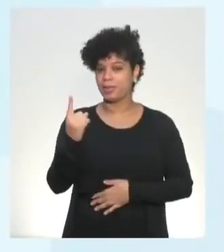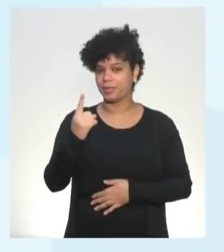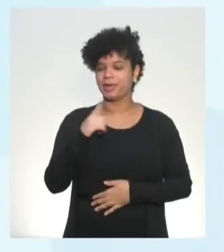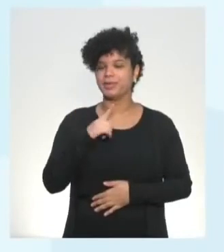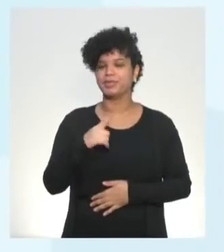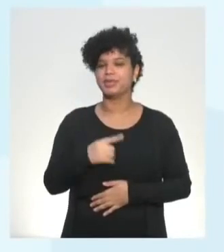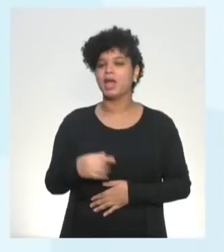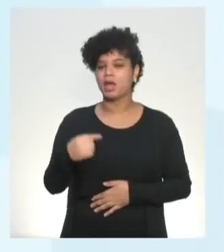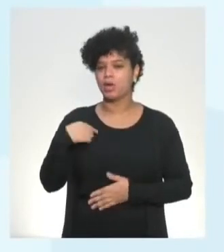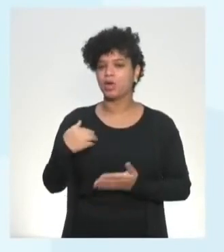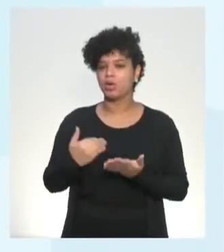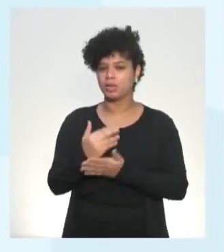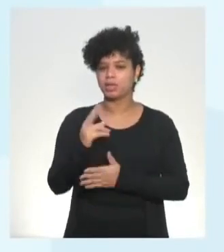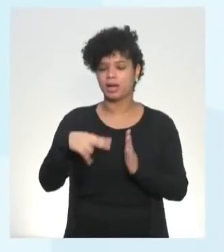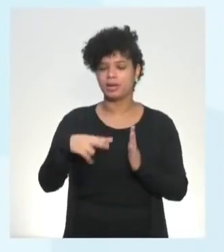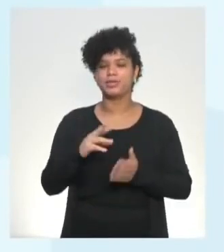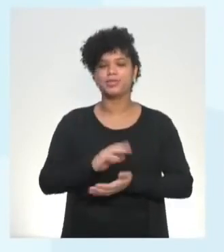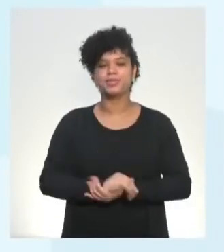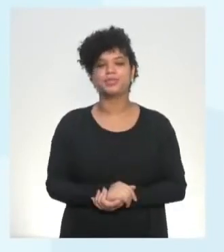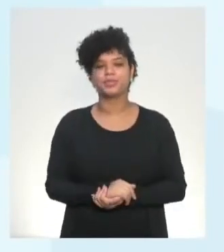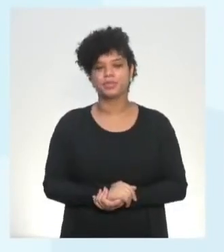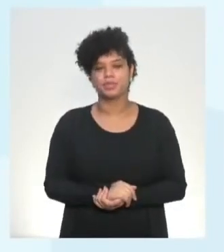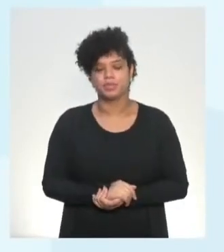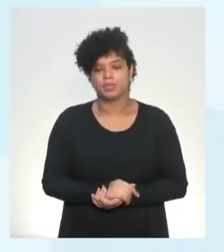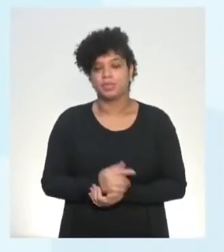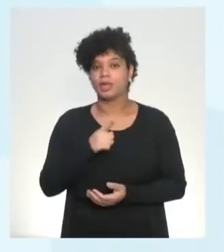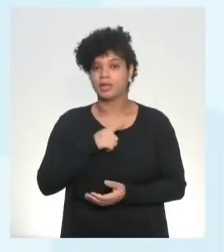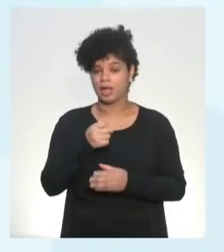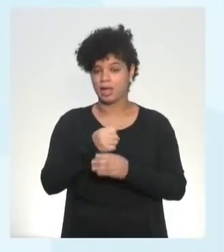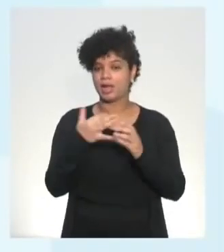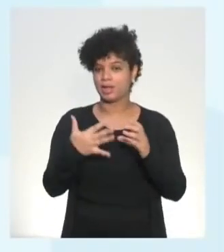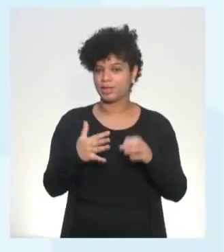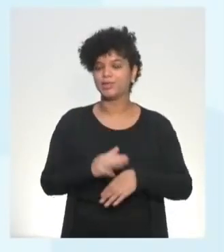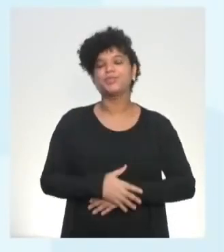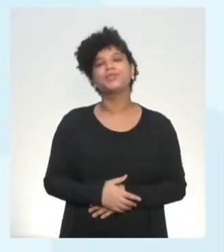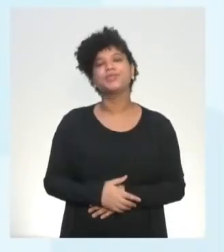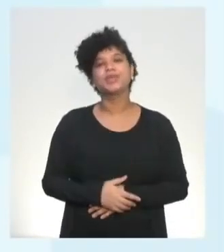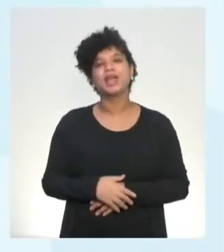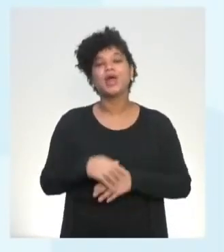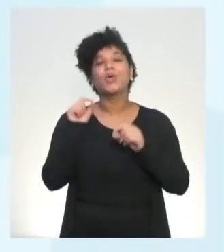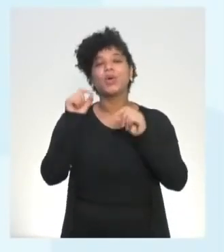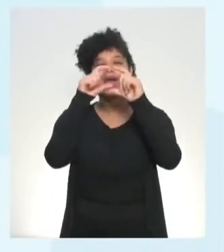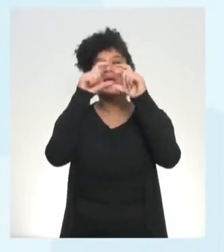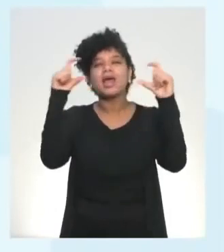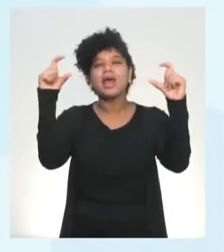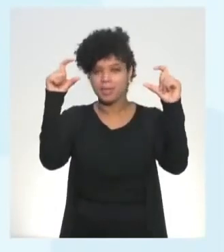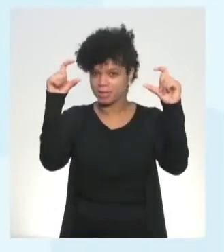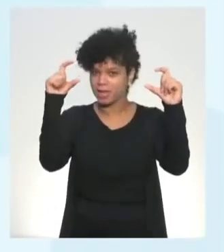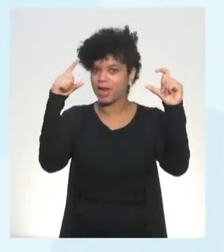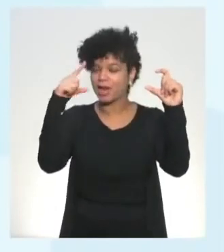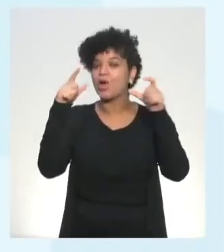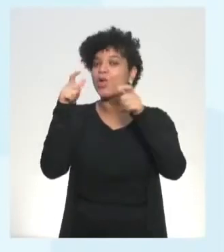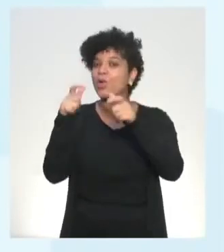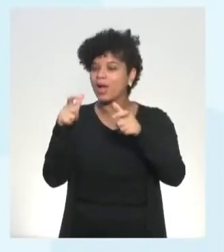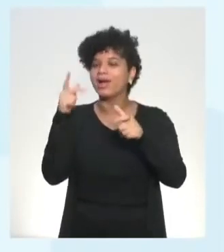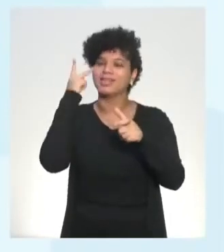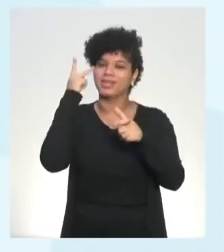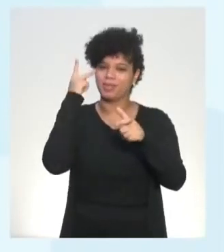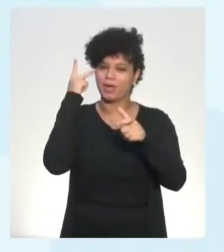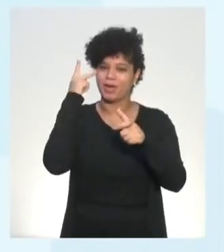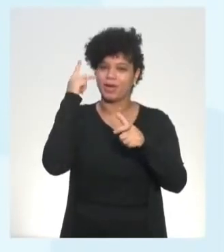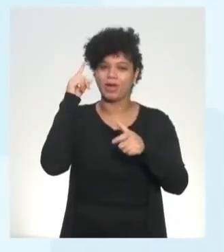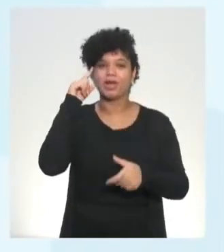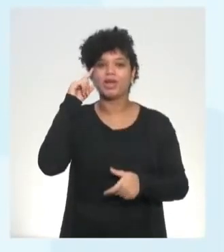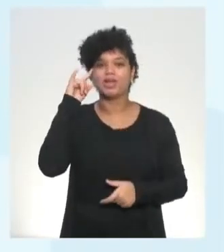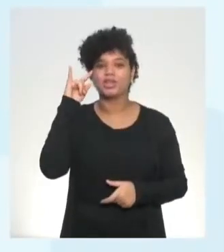começar com a minha leitura. Então, olha lá as características. Ó. São Paulo, 30 de novembro de 2020. Senhores pais,